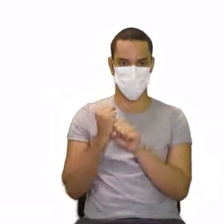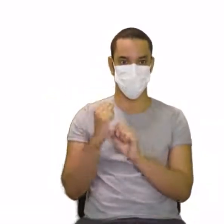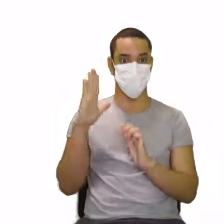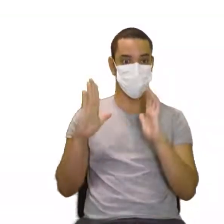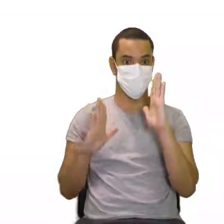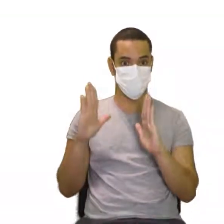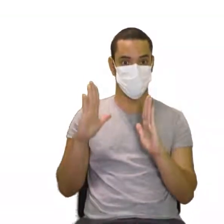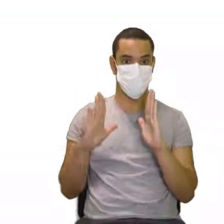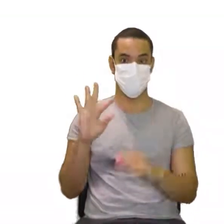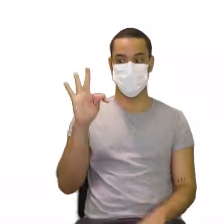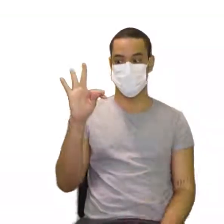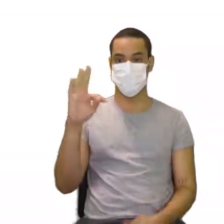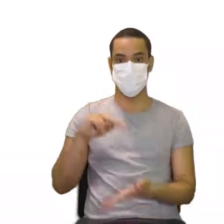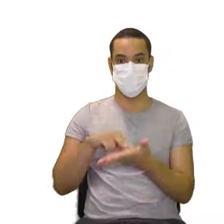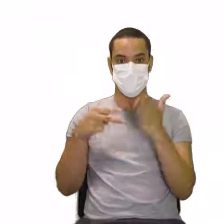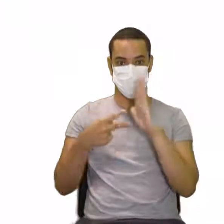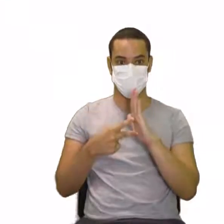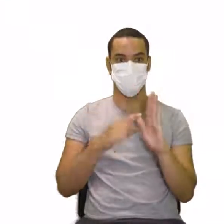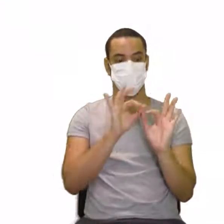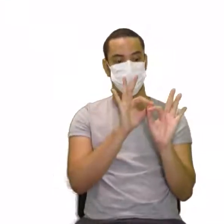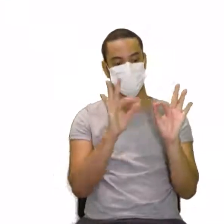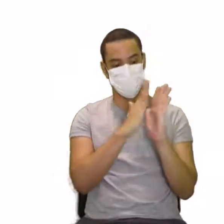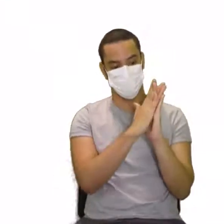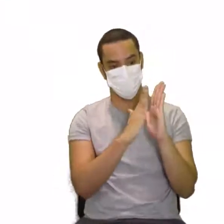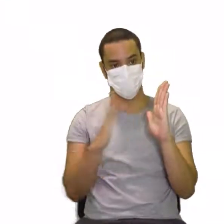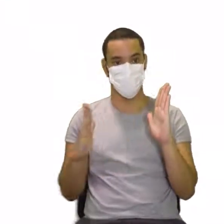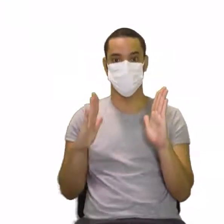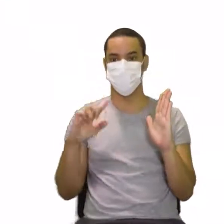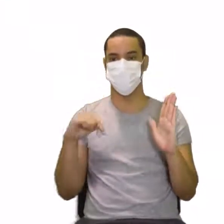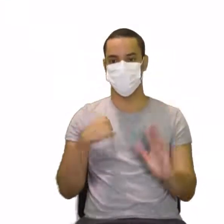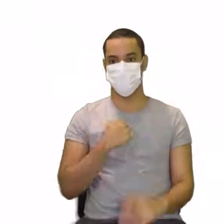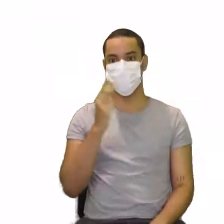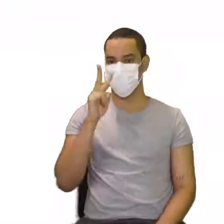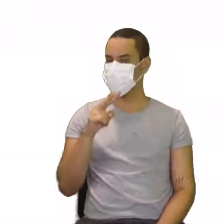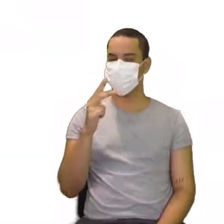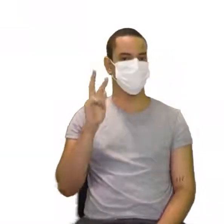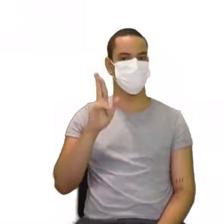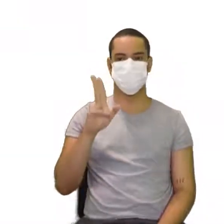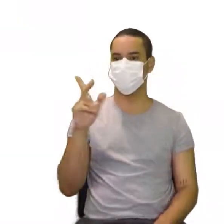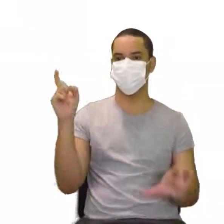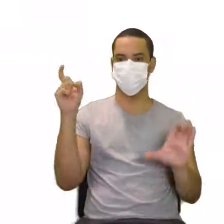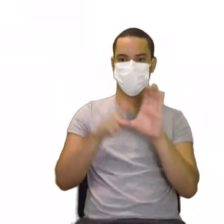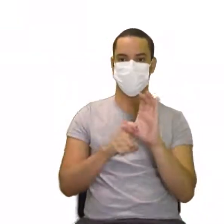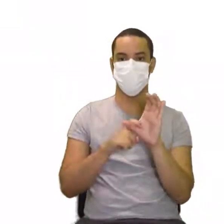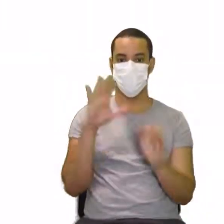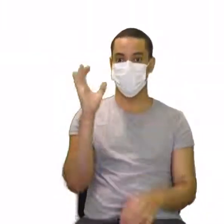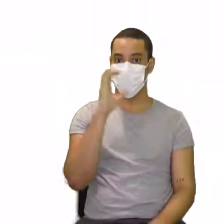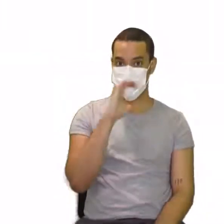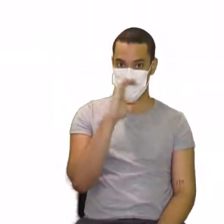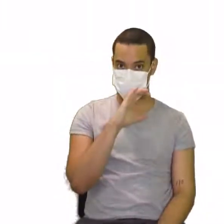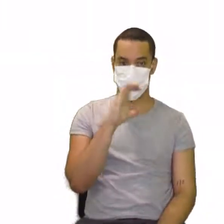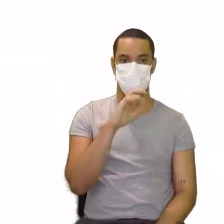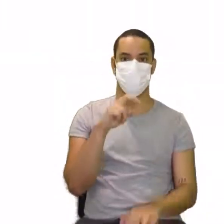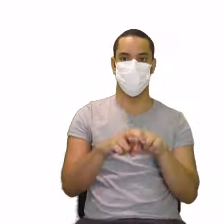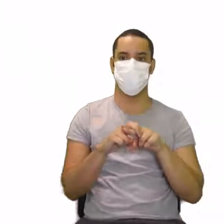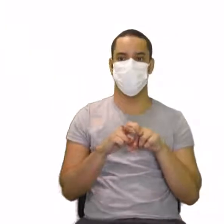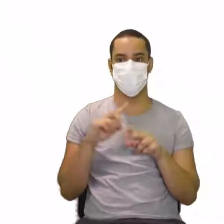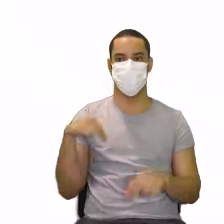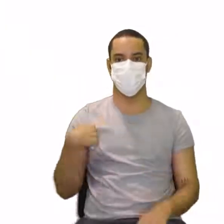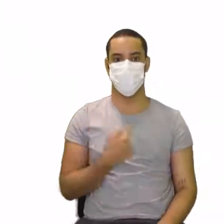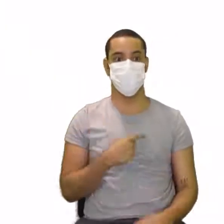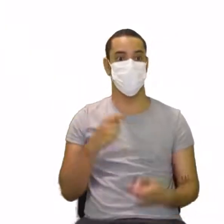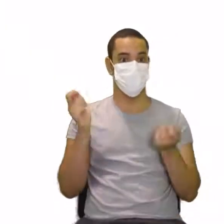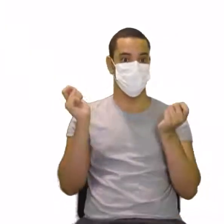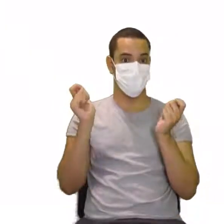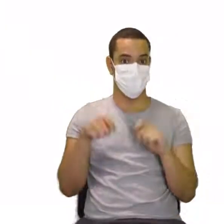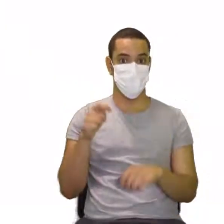tem o período, viu? E esse período nós vimos que ele não depende da velocidade, ok? E nós podemos, olha só, para uma